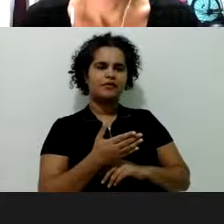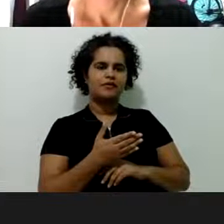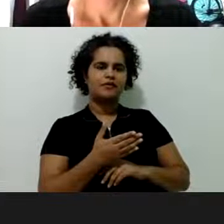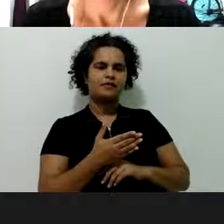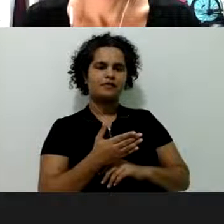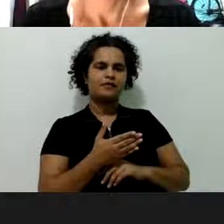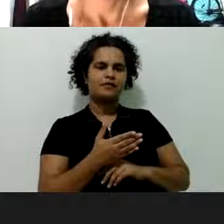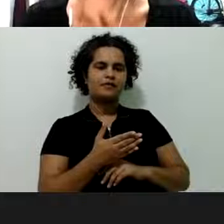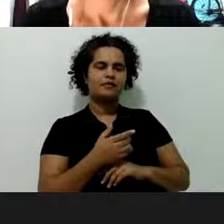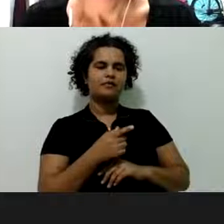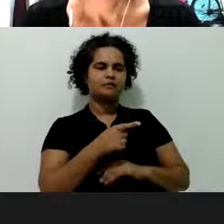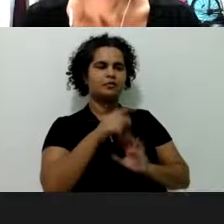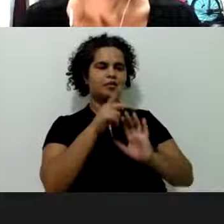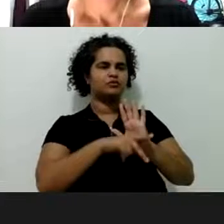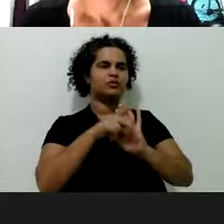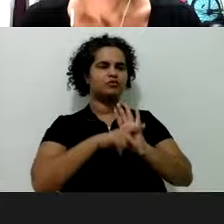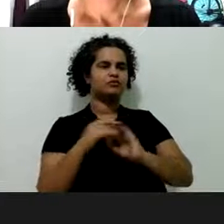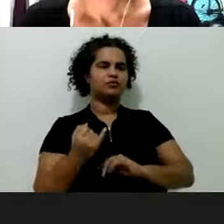que ele tem nesses projetos.